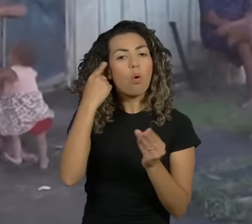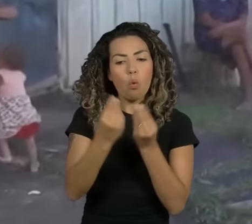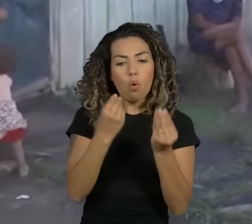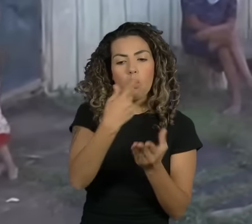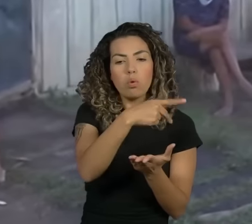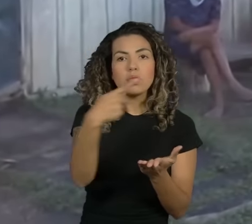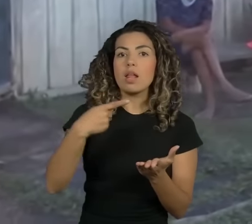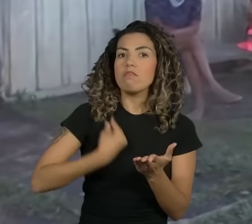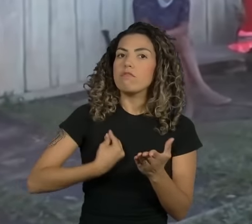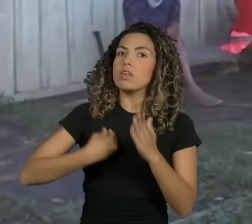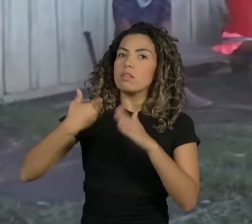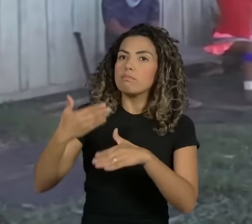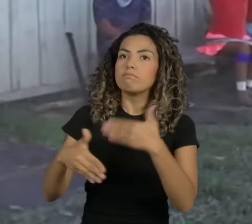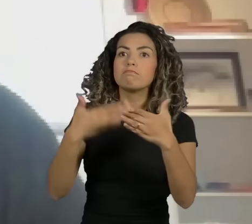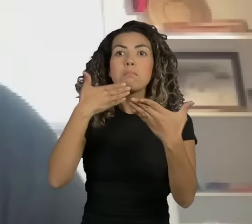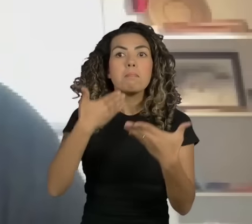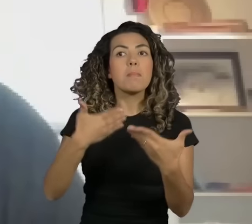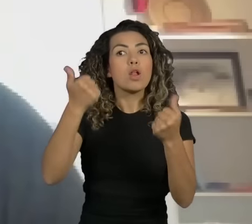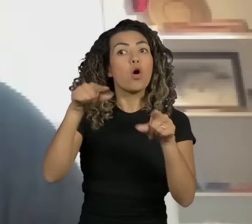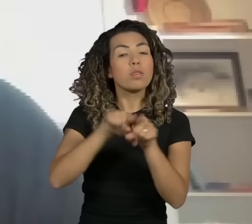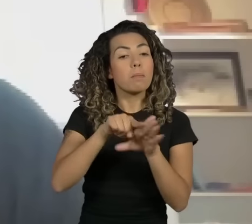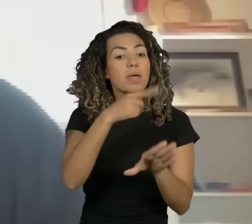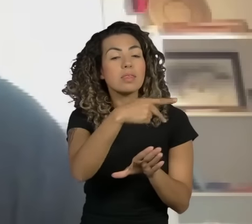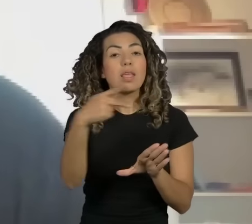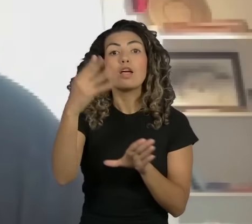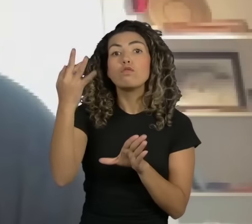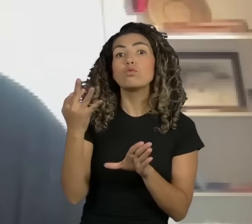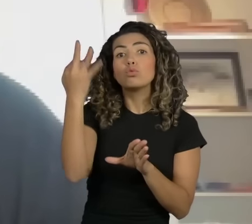de futuro dessa população enorme de